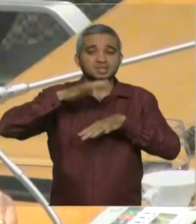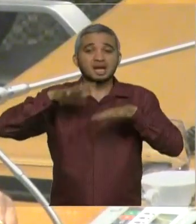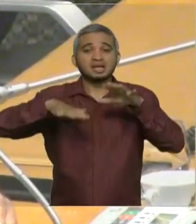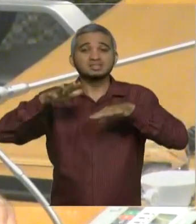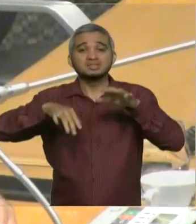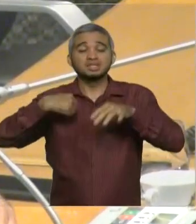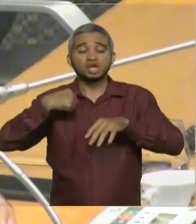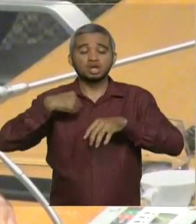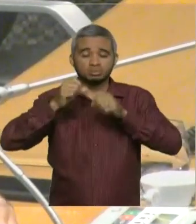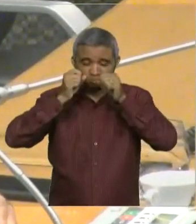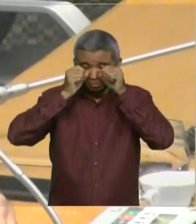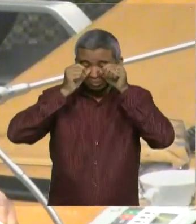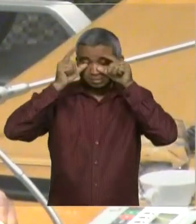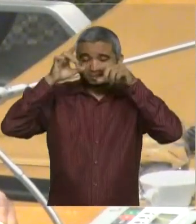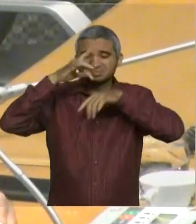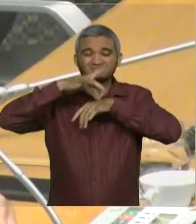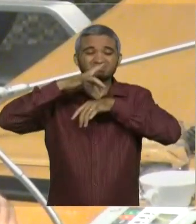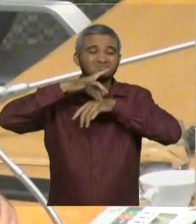pensamento.